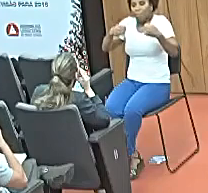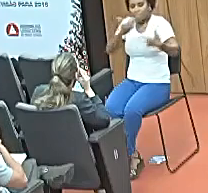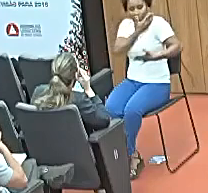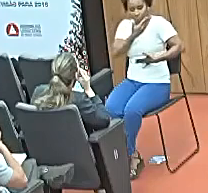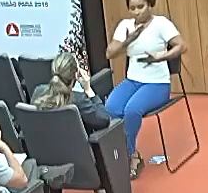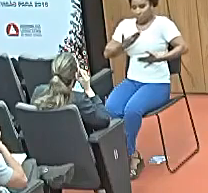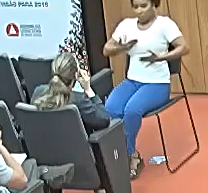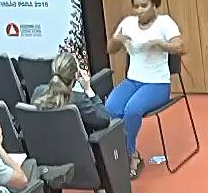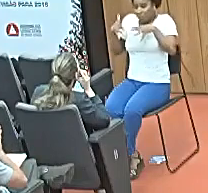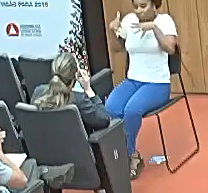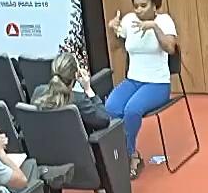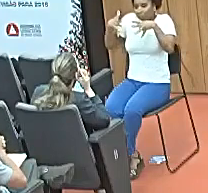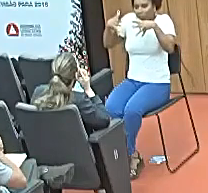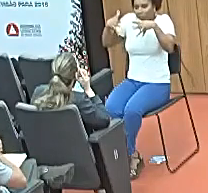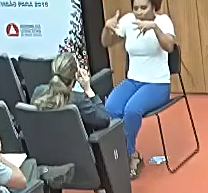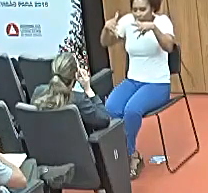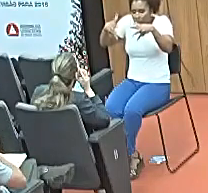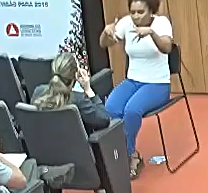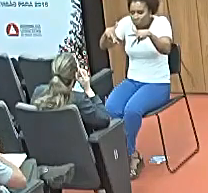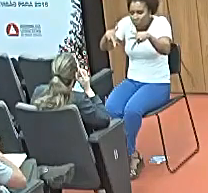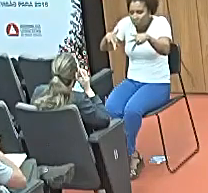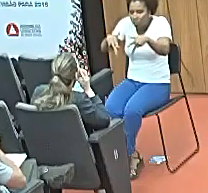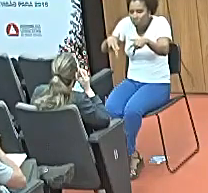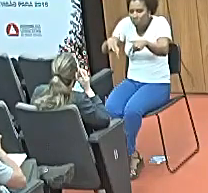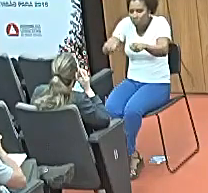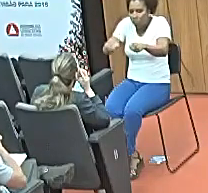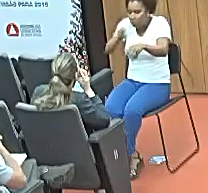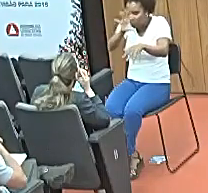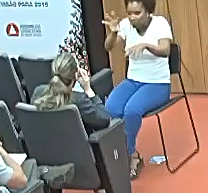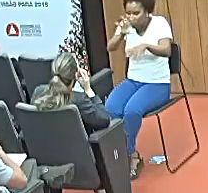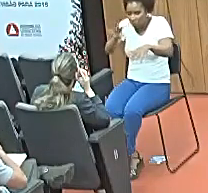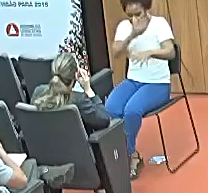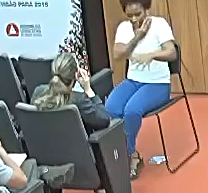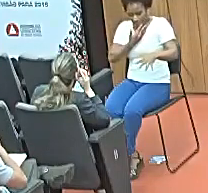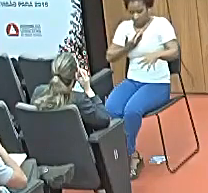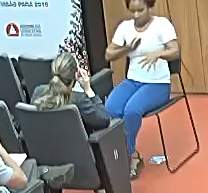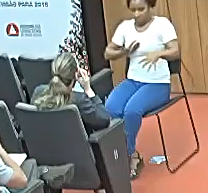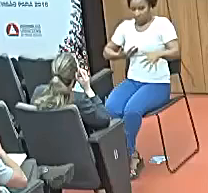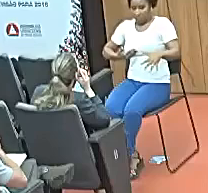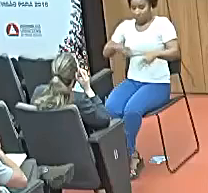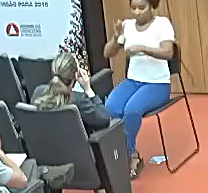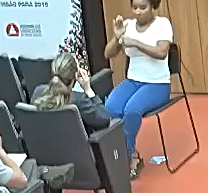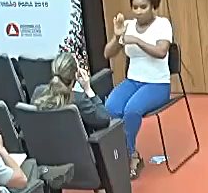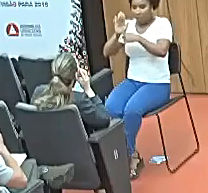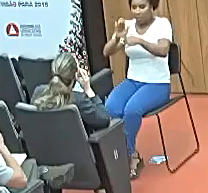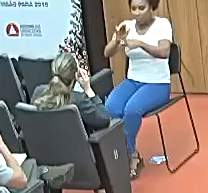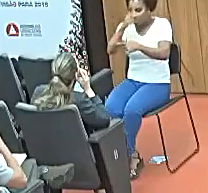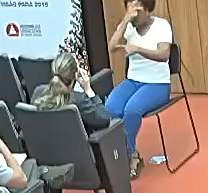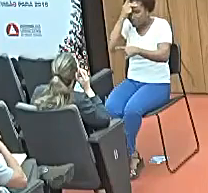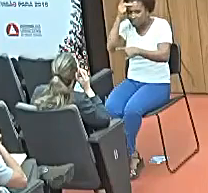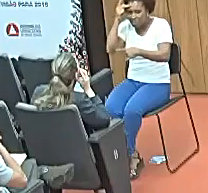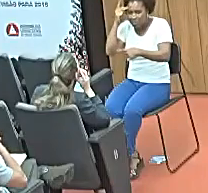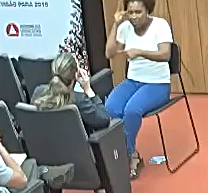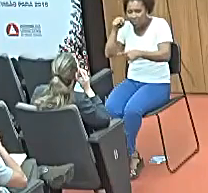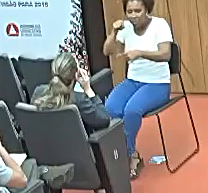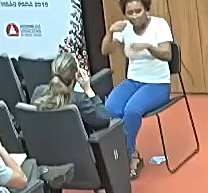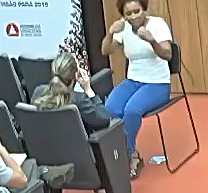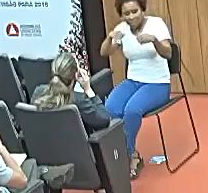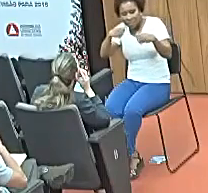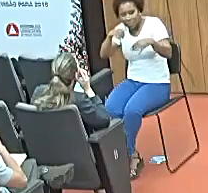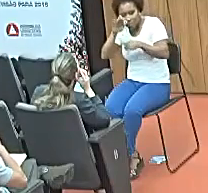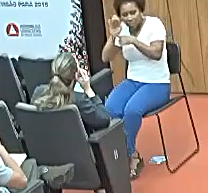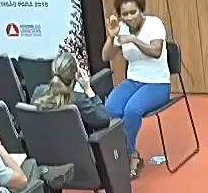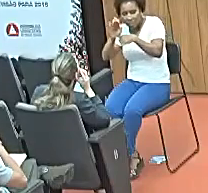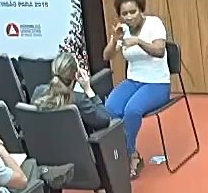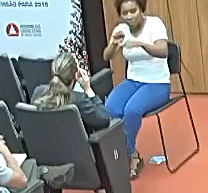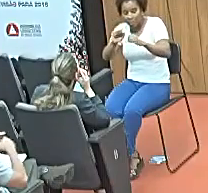todos os membros da rede pública possam dar o apoio necessário a essas pessoas que sofrem de dependência para que se possam se